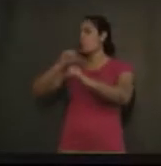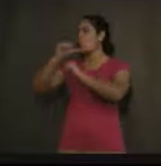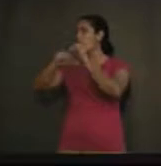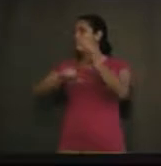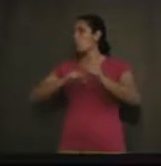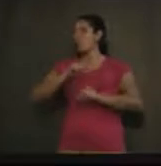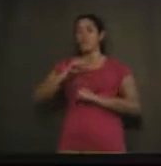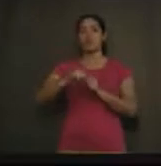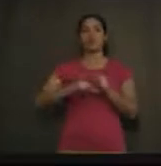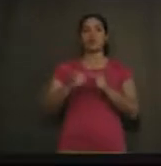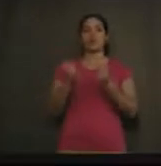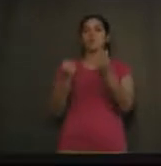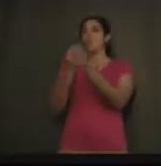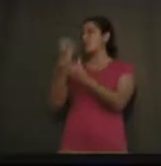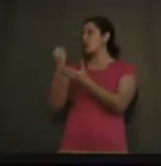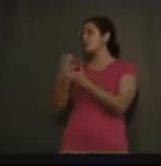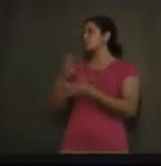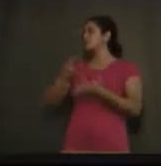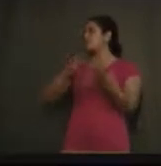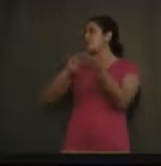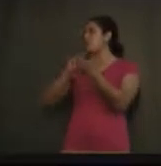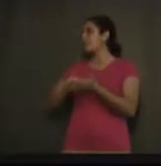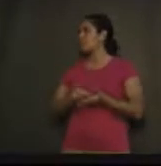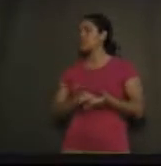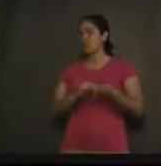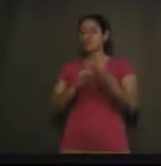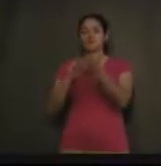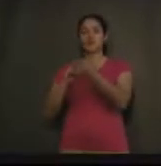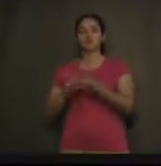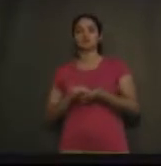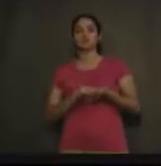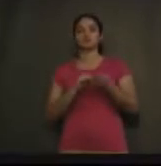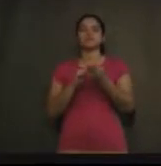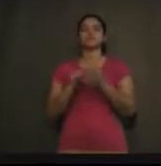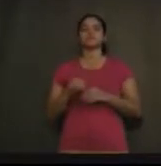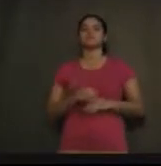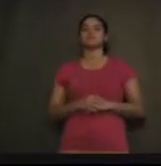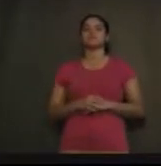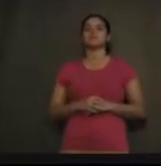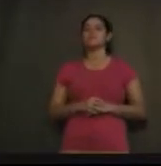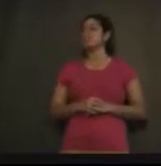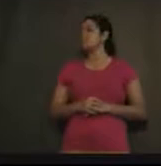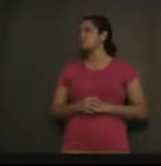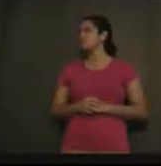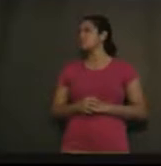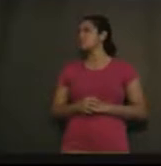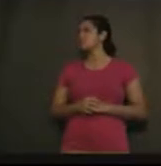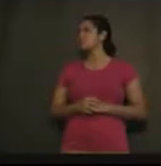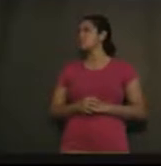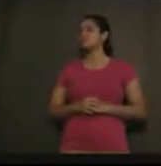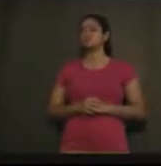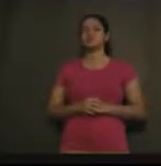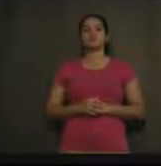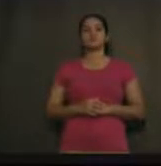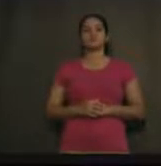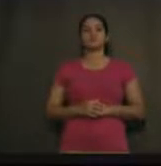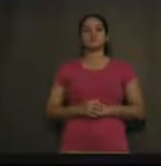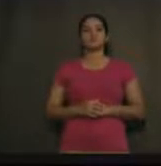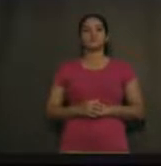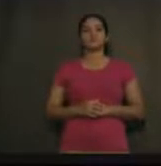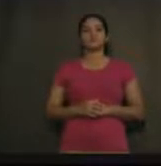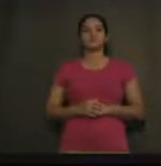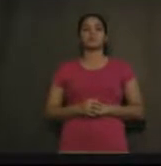revolucionada pela publicação dos Métodos Novos da Mecânica Celeste, esse livro em 3 volumes publicado por